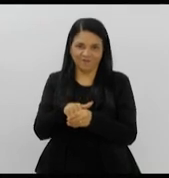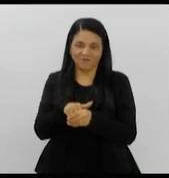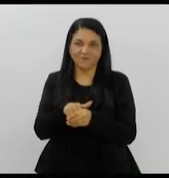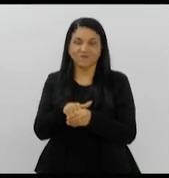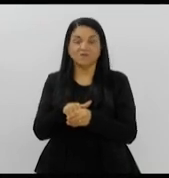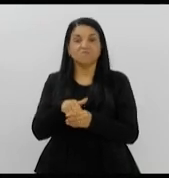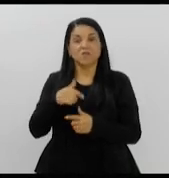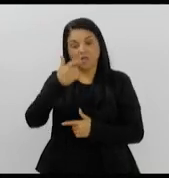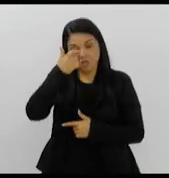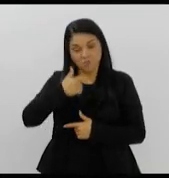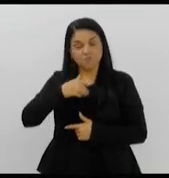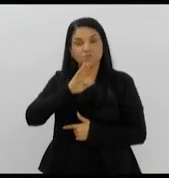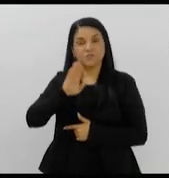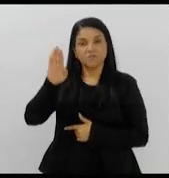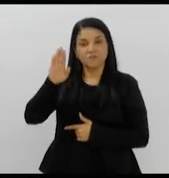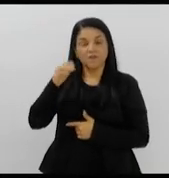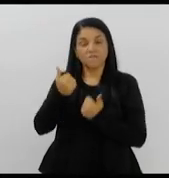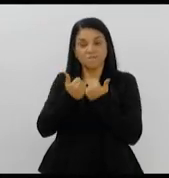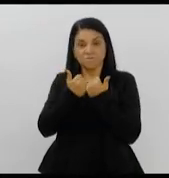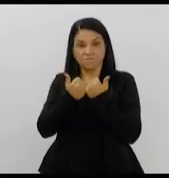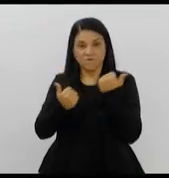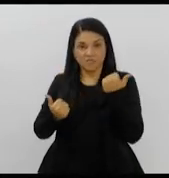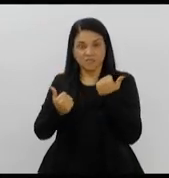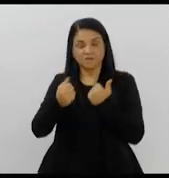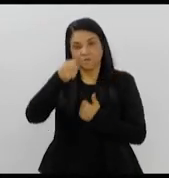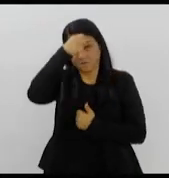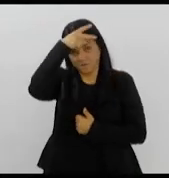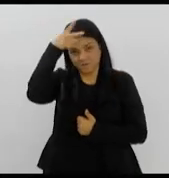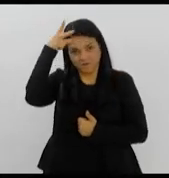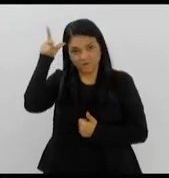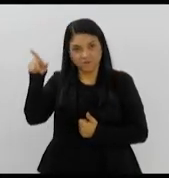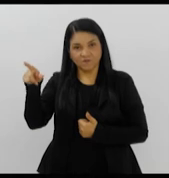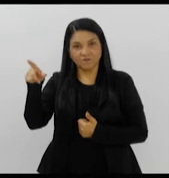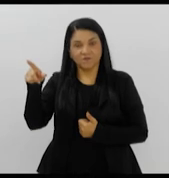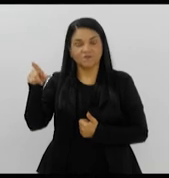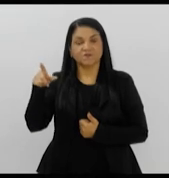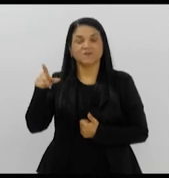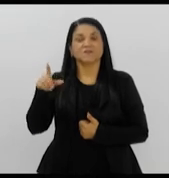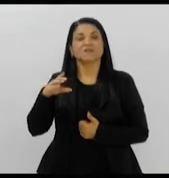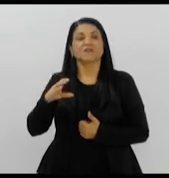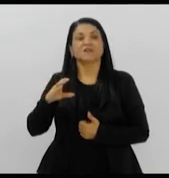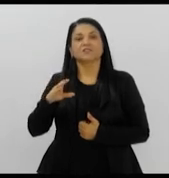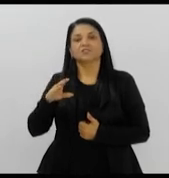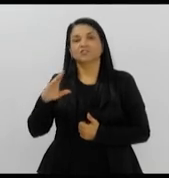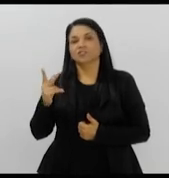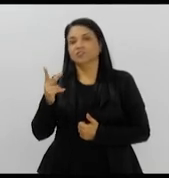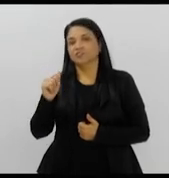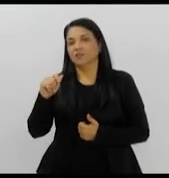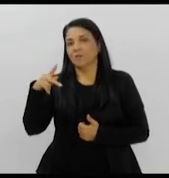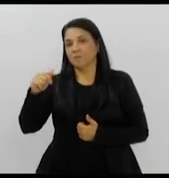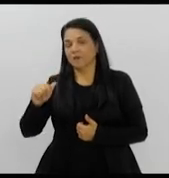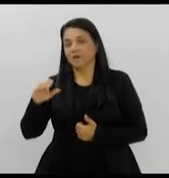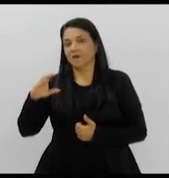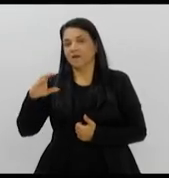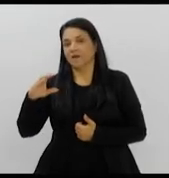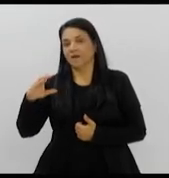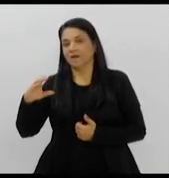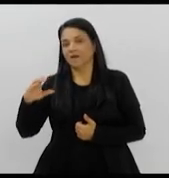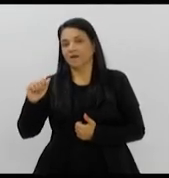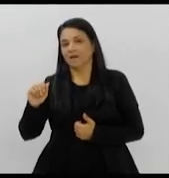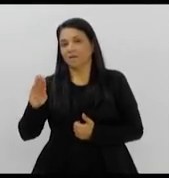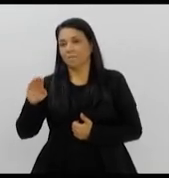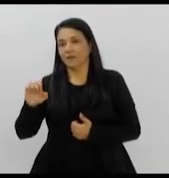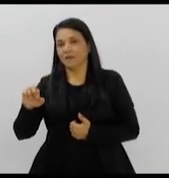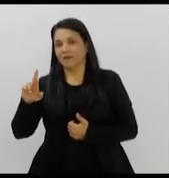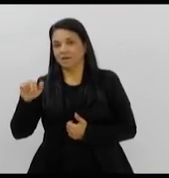fui candidato a vice-prefeito na chapa de Gabeira, Fernando Gabeira. Perdemos a